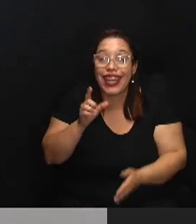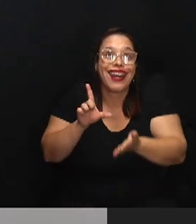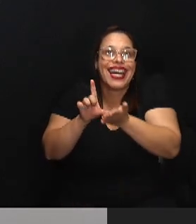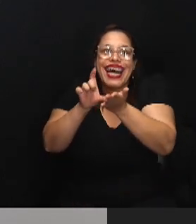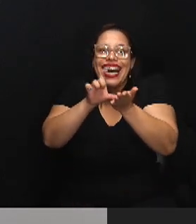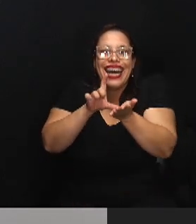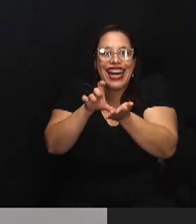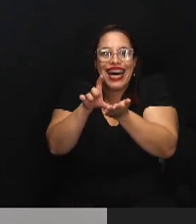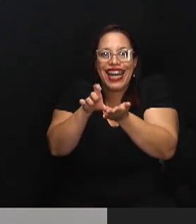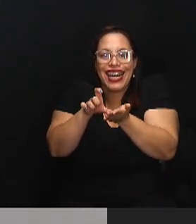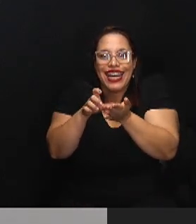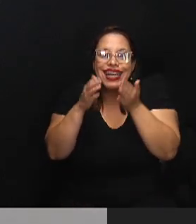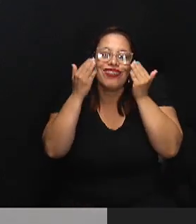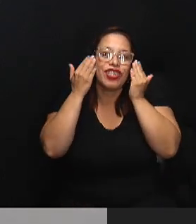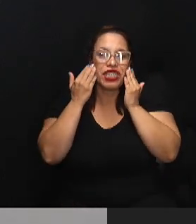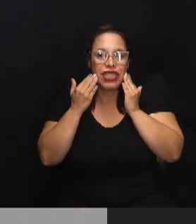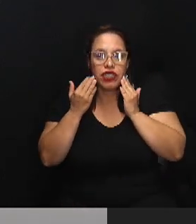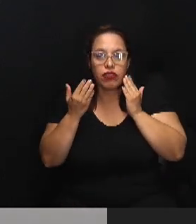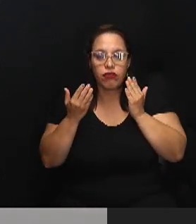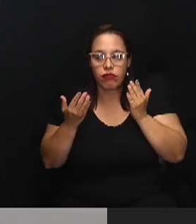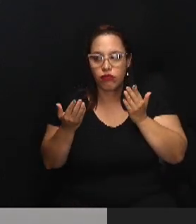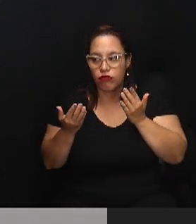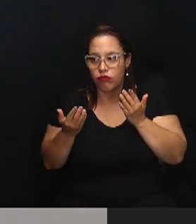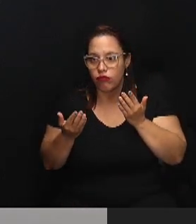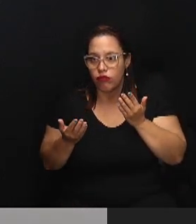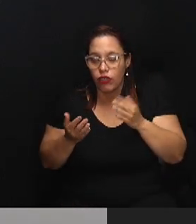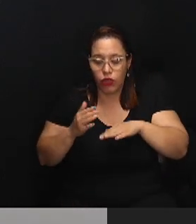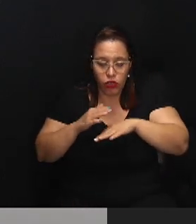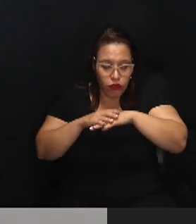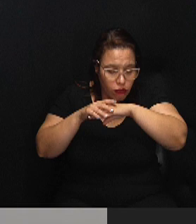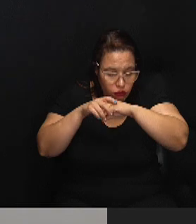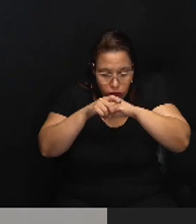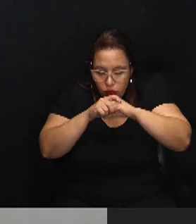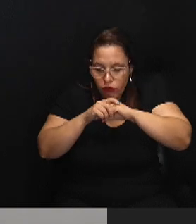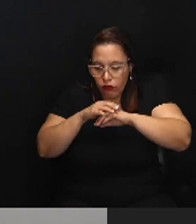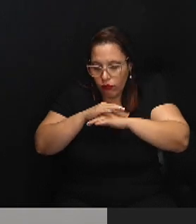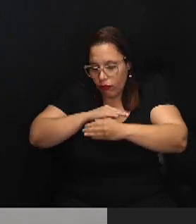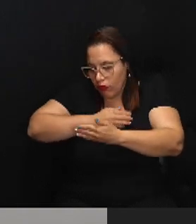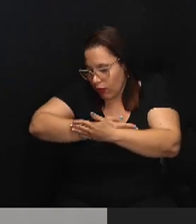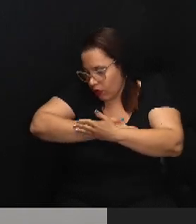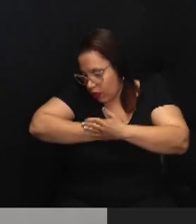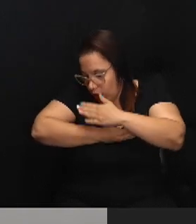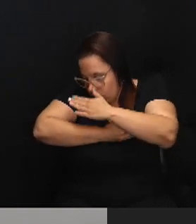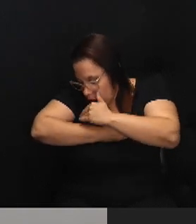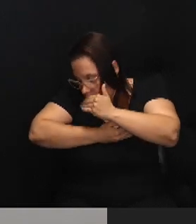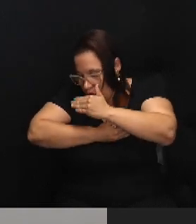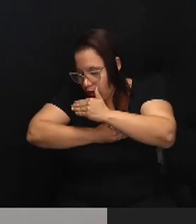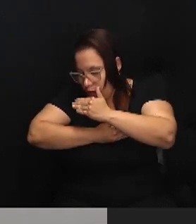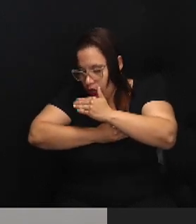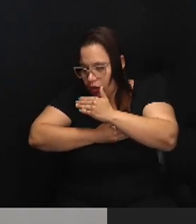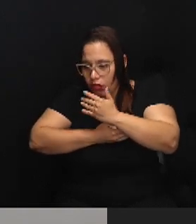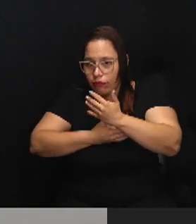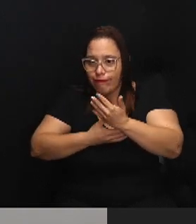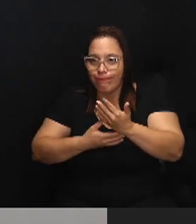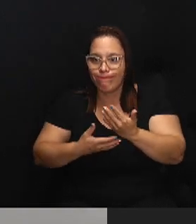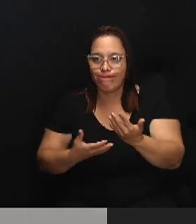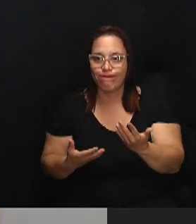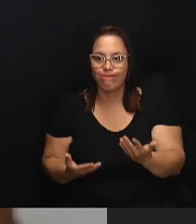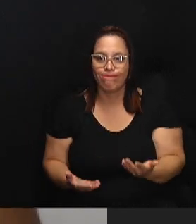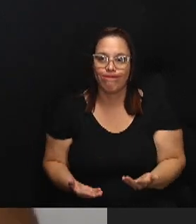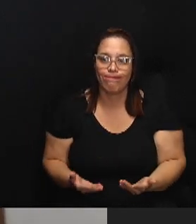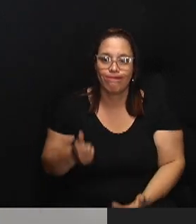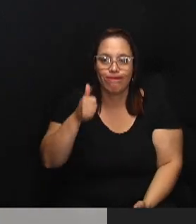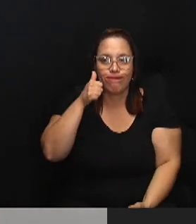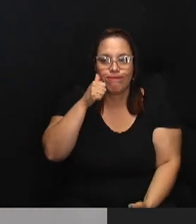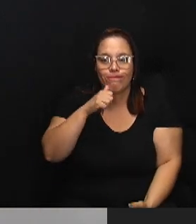não dá para poder ver o rostinho, não dá para poder sentir o cheiro, não dá para poder tocar, Então, essa mãe ali